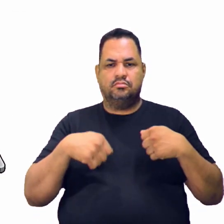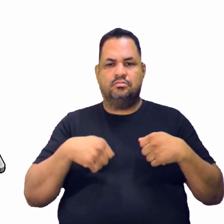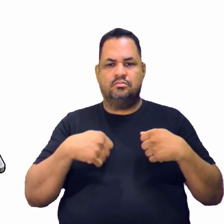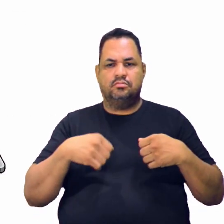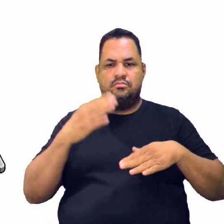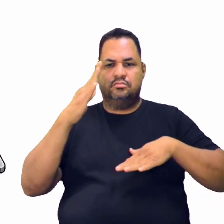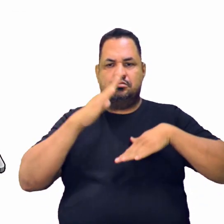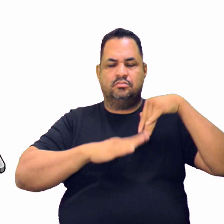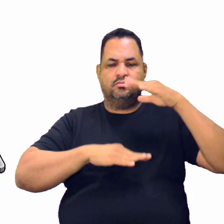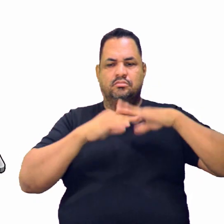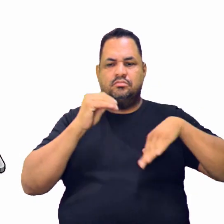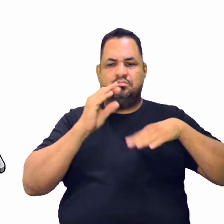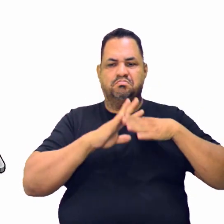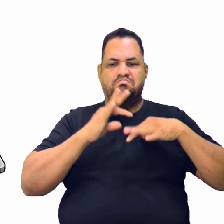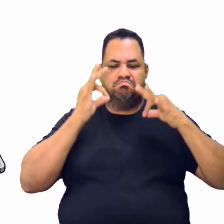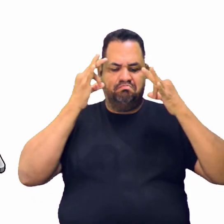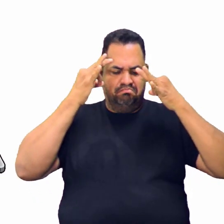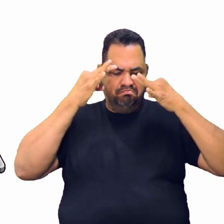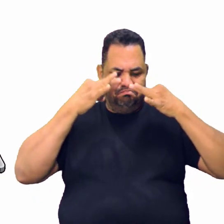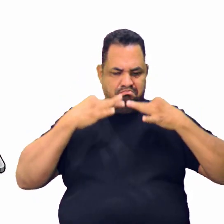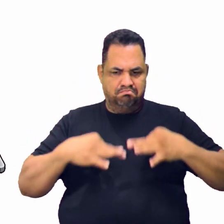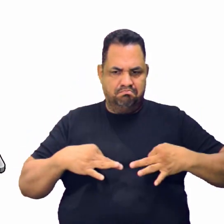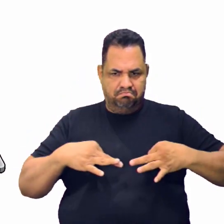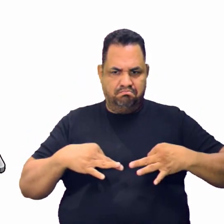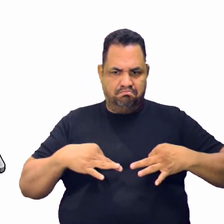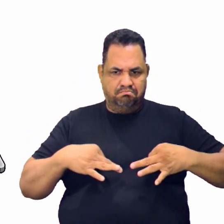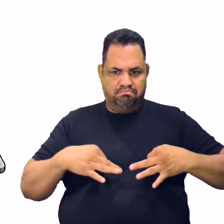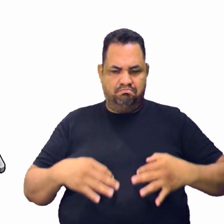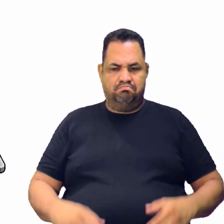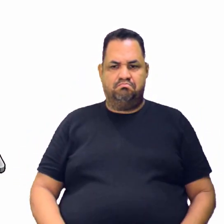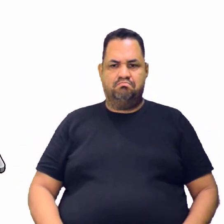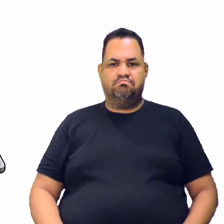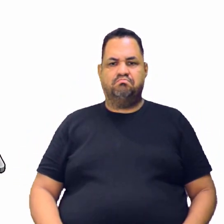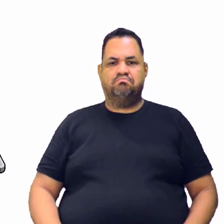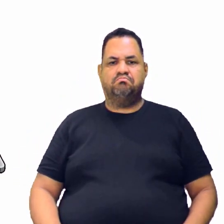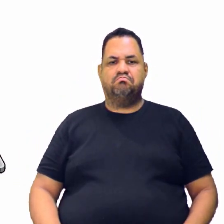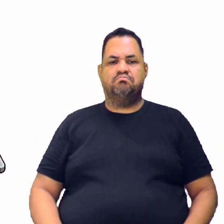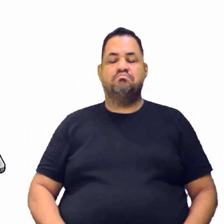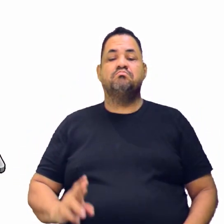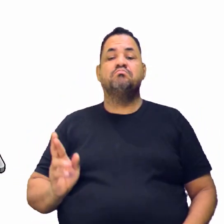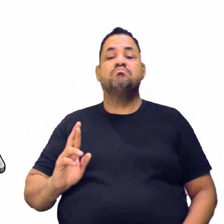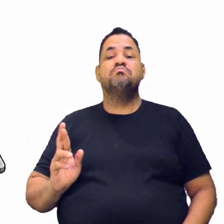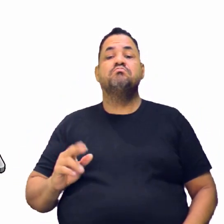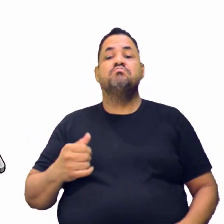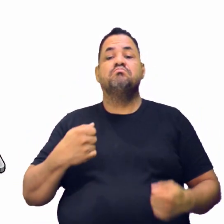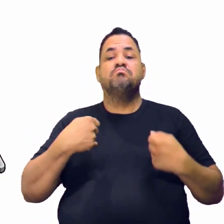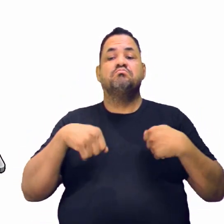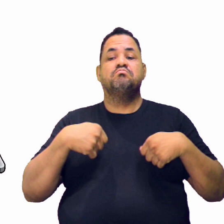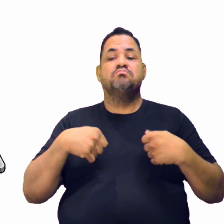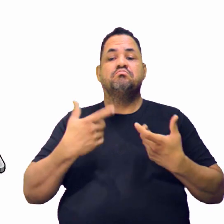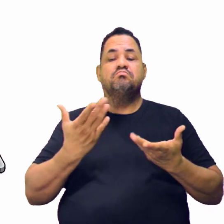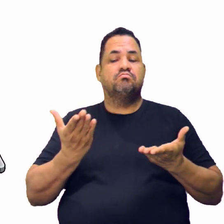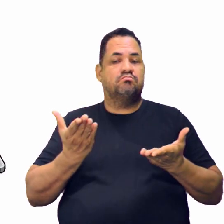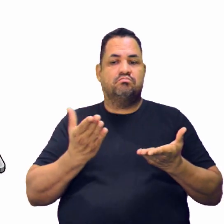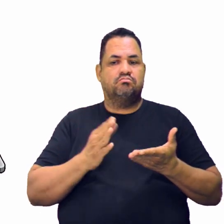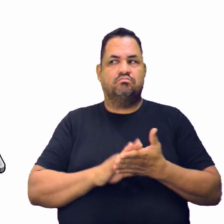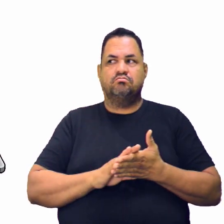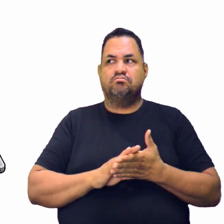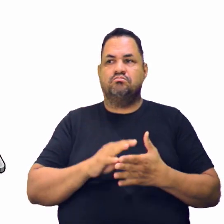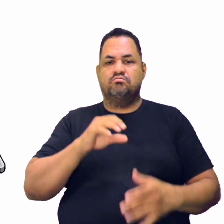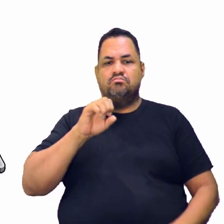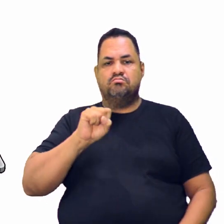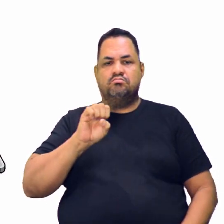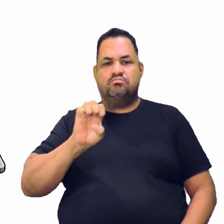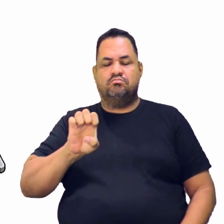Precisa-se de profissionais competentes, ó, precisa, você sabe quem está precisando? Não sabe, então, ó,